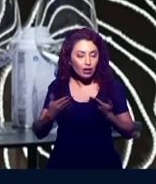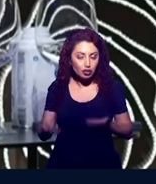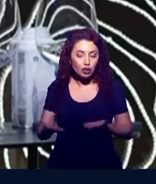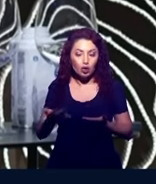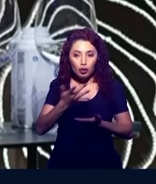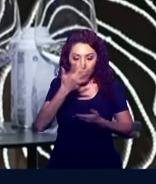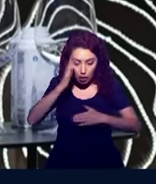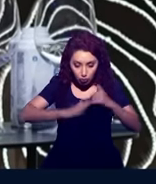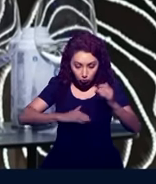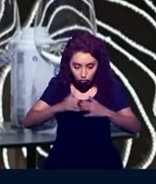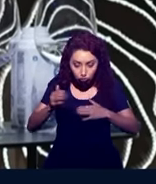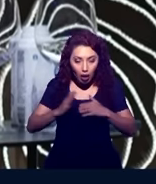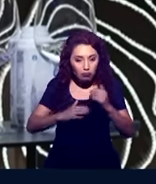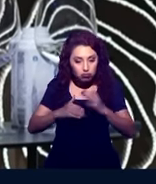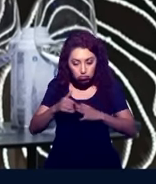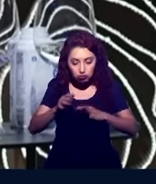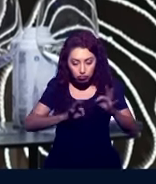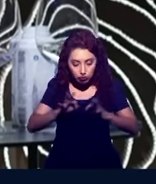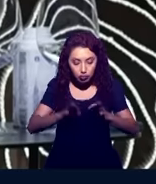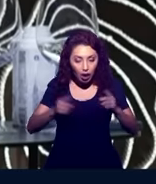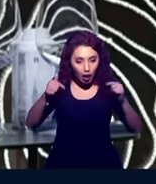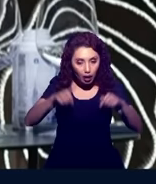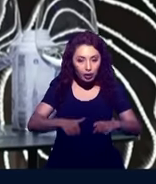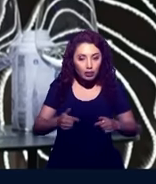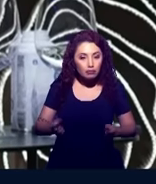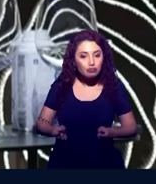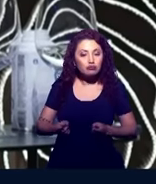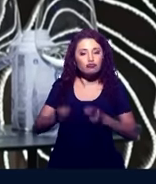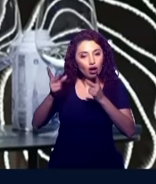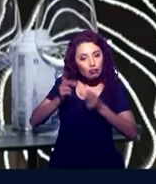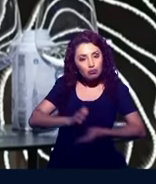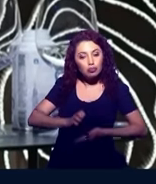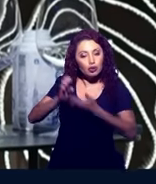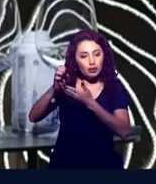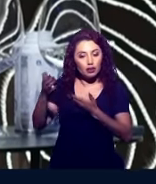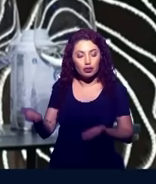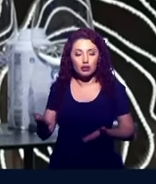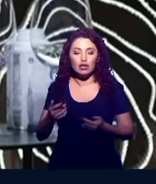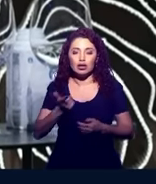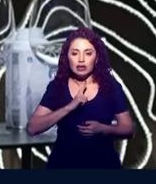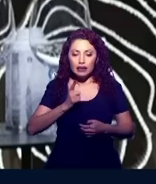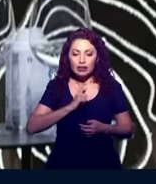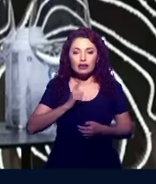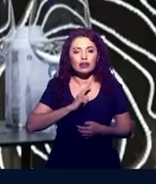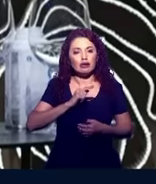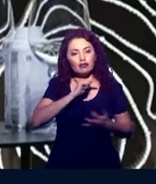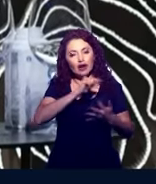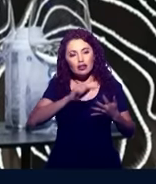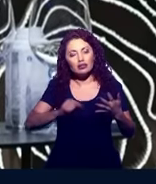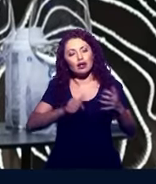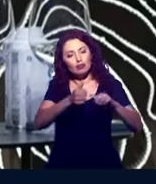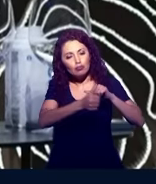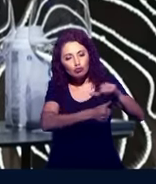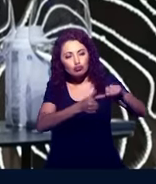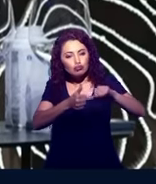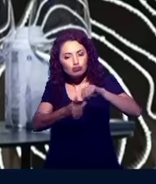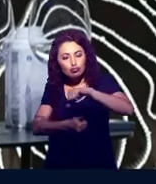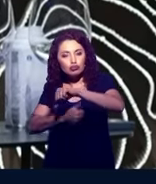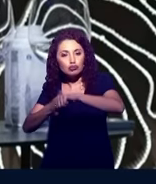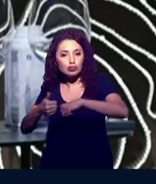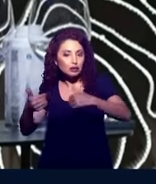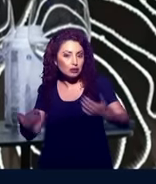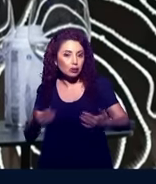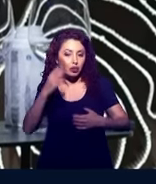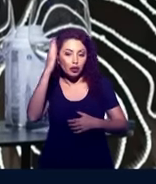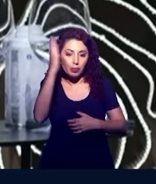aqui e com esses conceitos que estão passando por uma ressignificação nearly na verdade o Brasil tem que